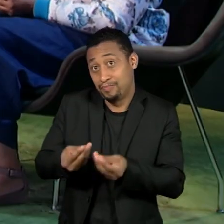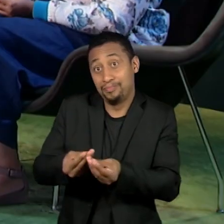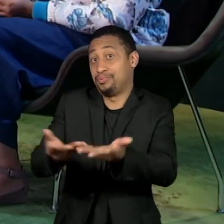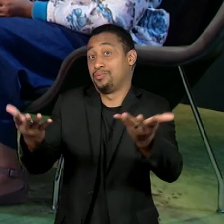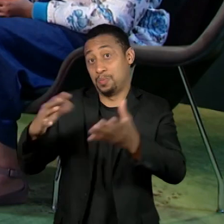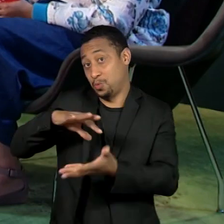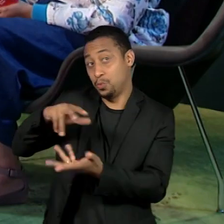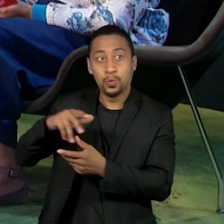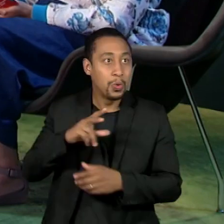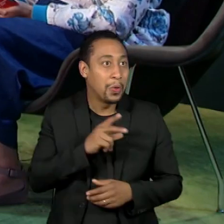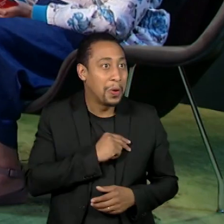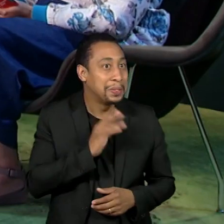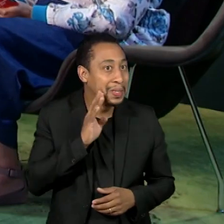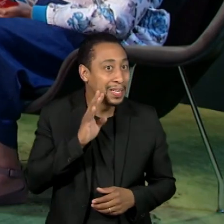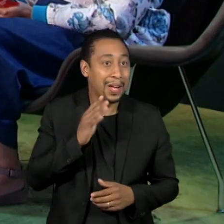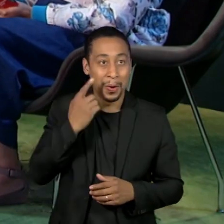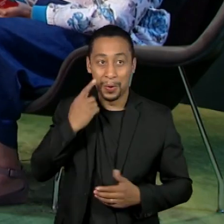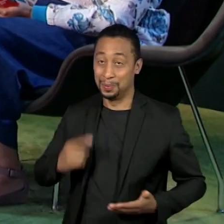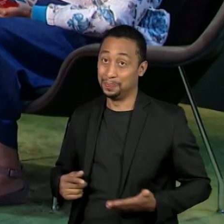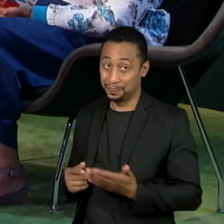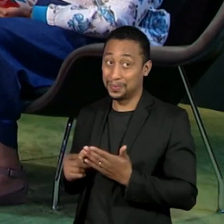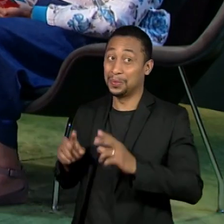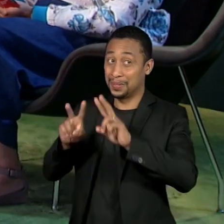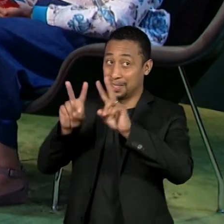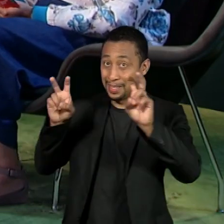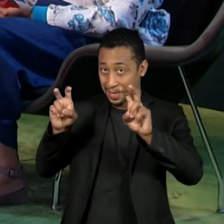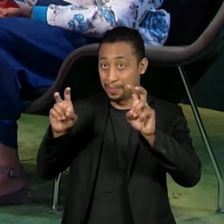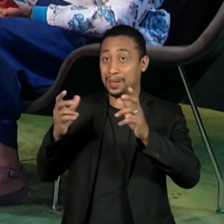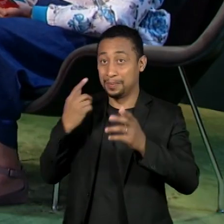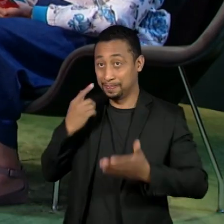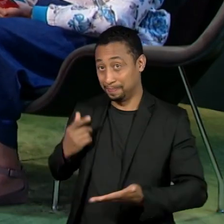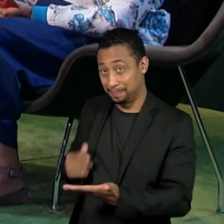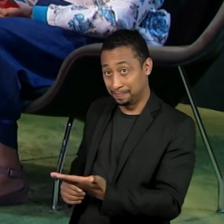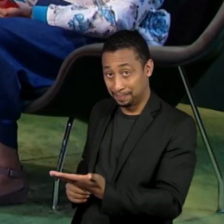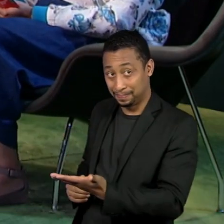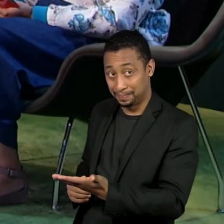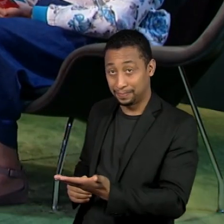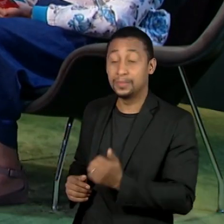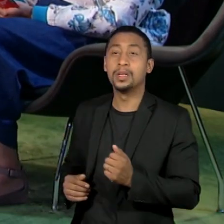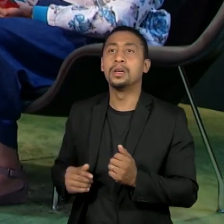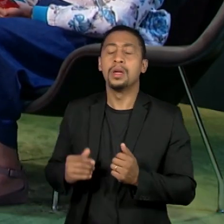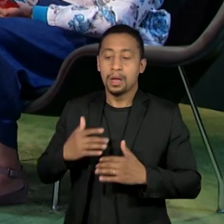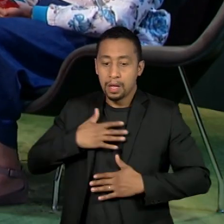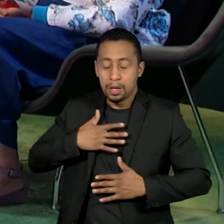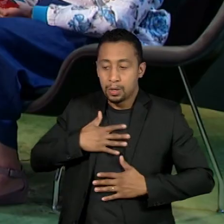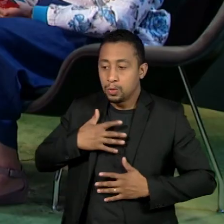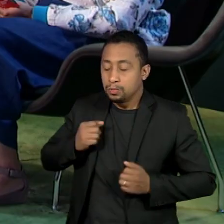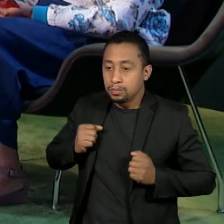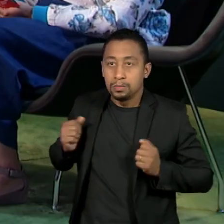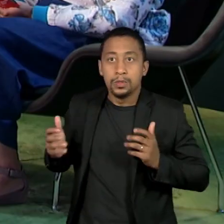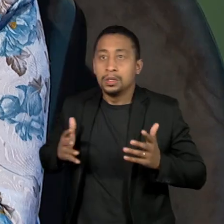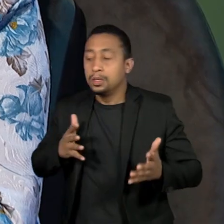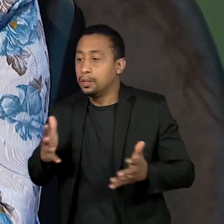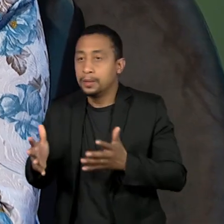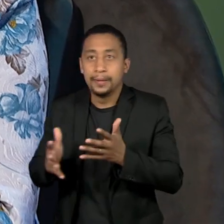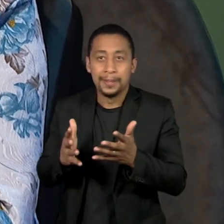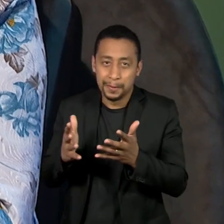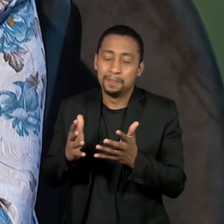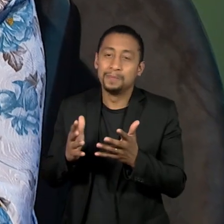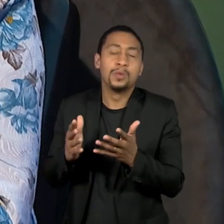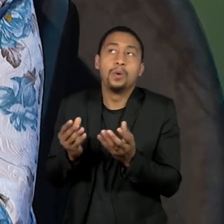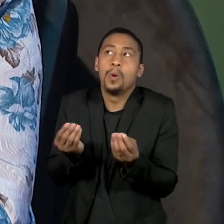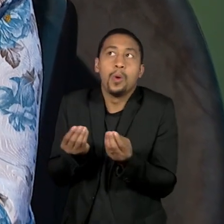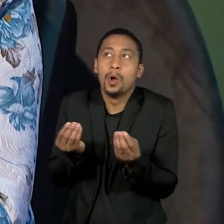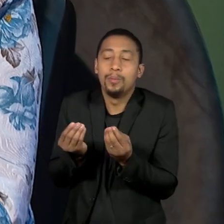não. Redemoinhos. Redemoinhos. Quem pode prender essa ventania que mora em mim? Essa fertilidade de espalhar boas